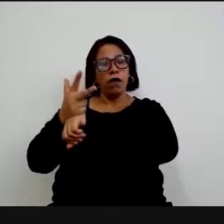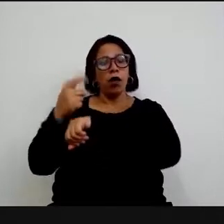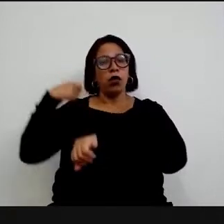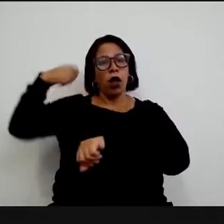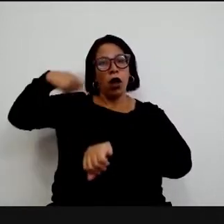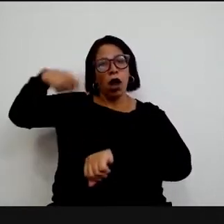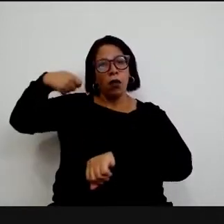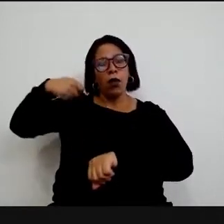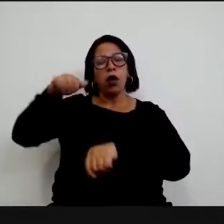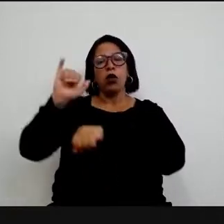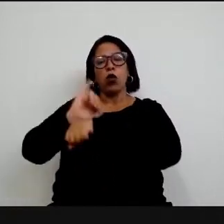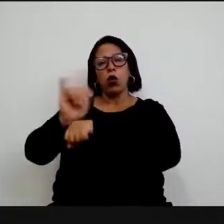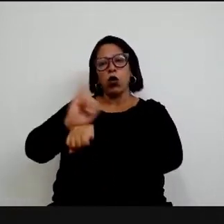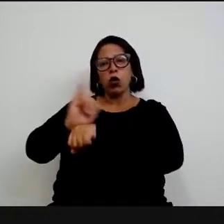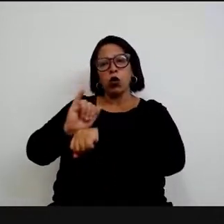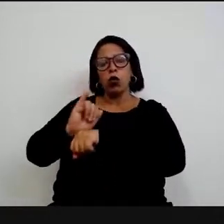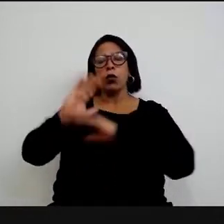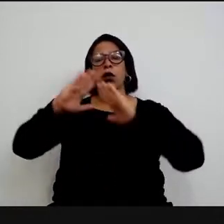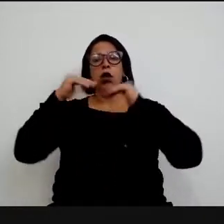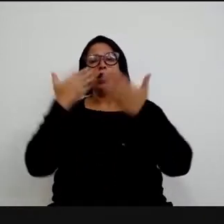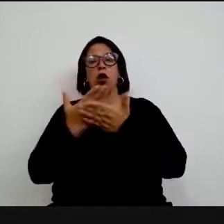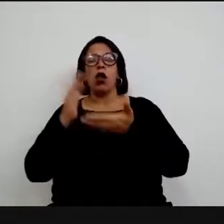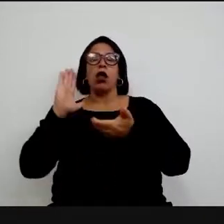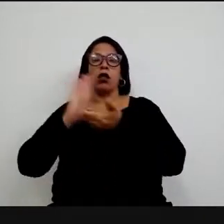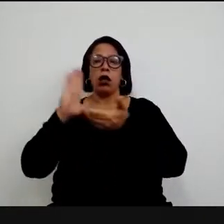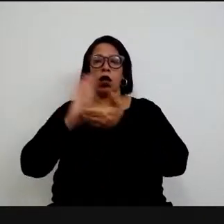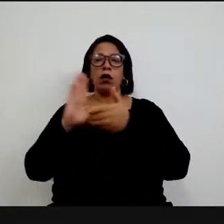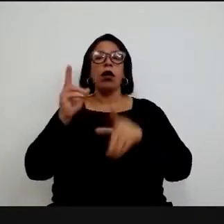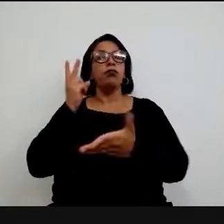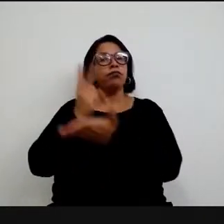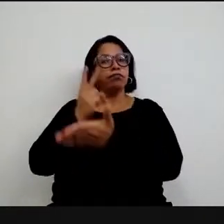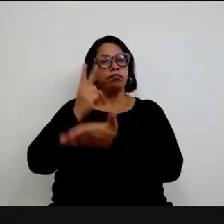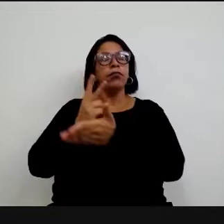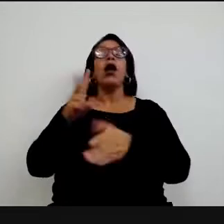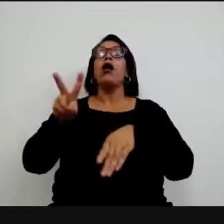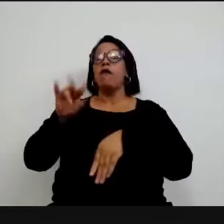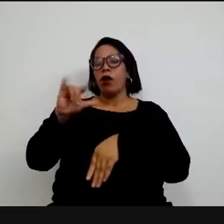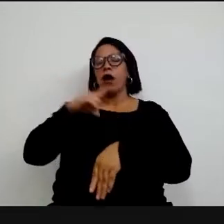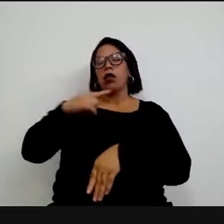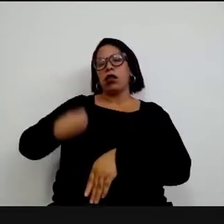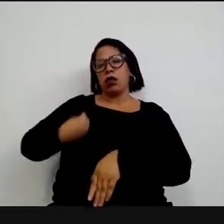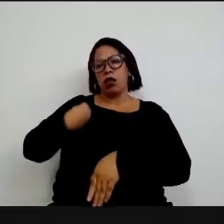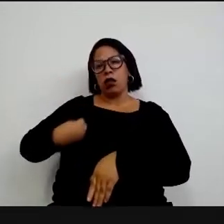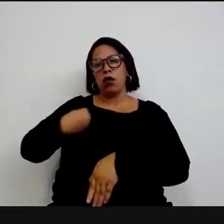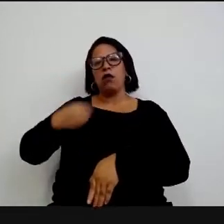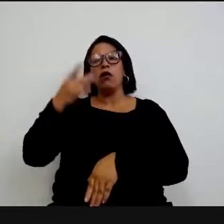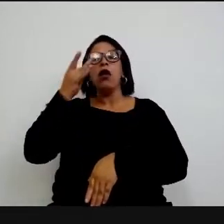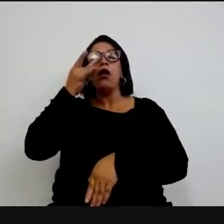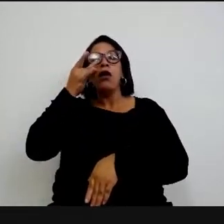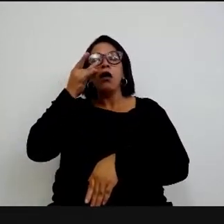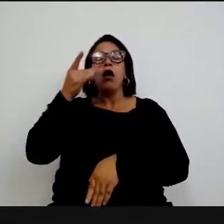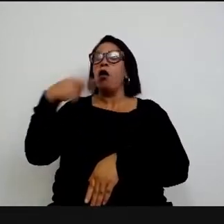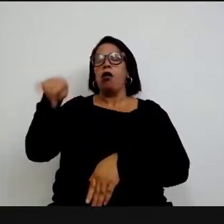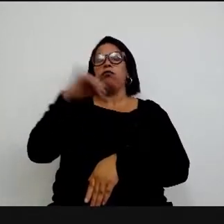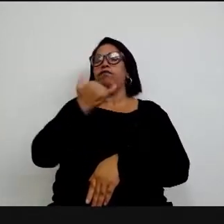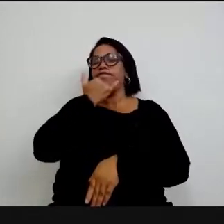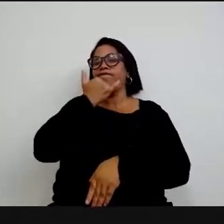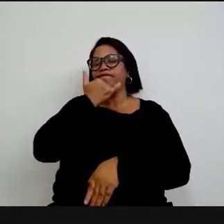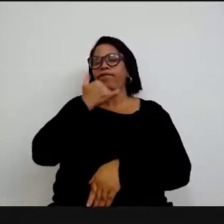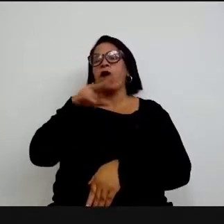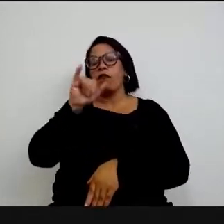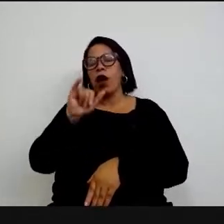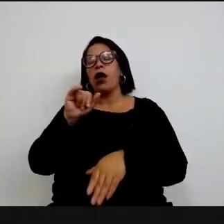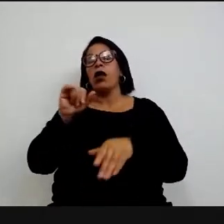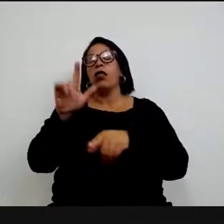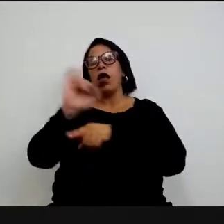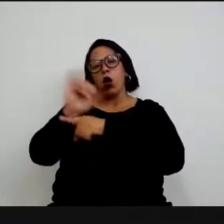real pelo canal do YouTube da Escola da Câmara e permanecerá disponível para visualizações futuras. As